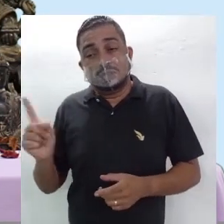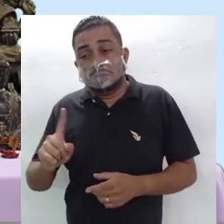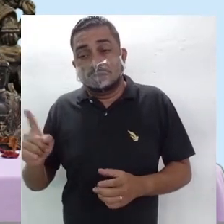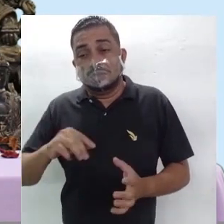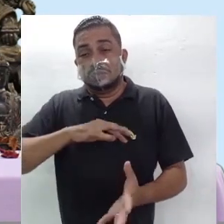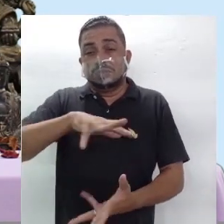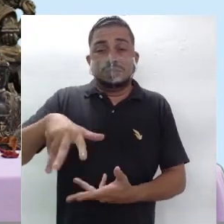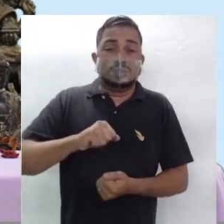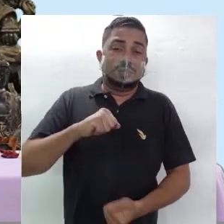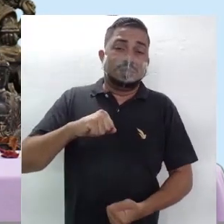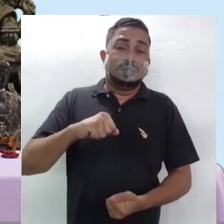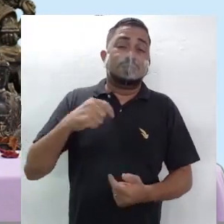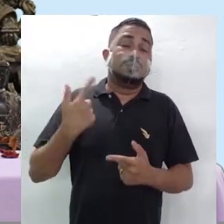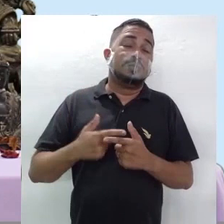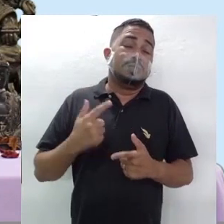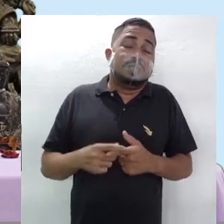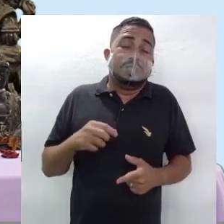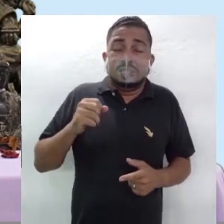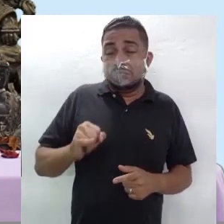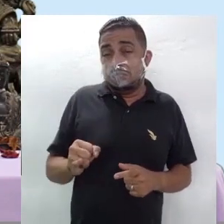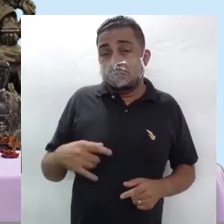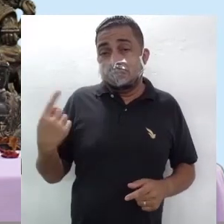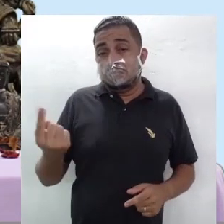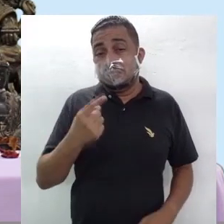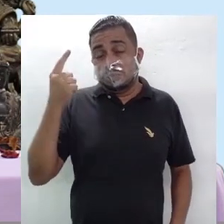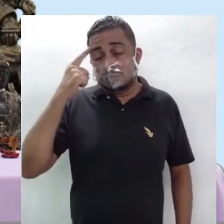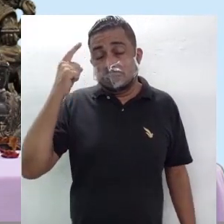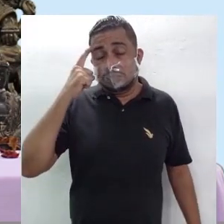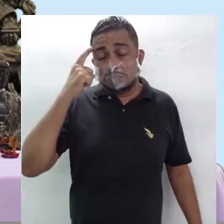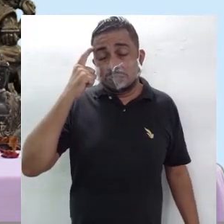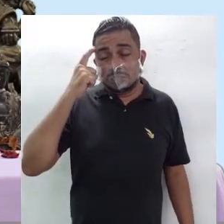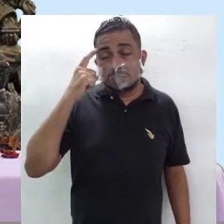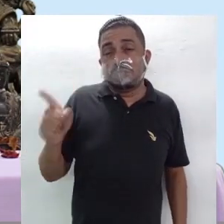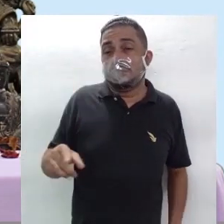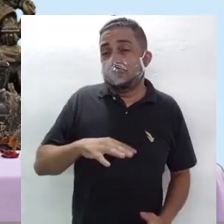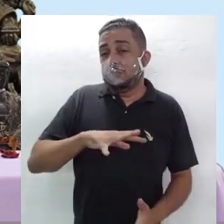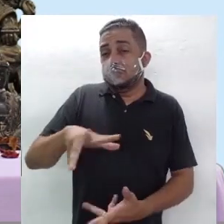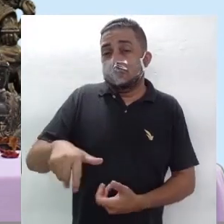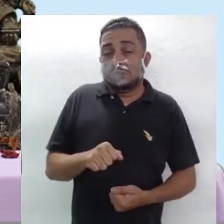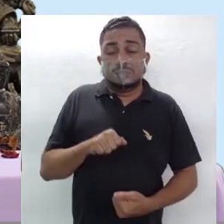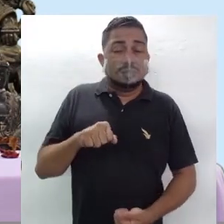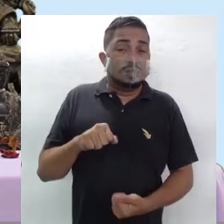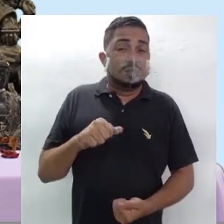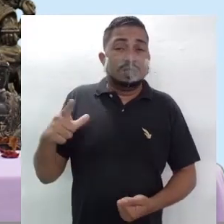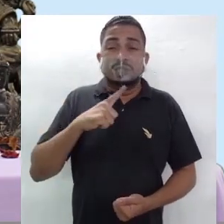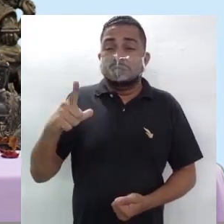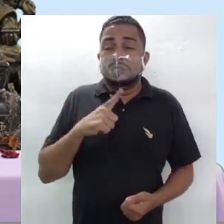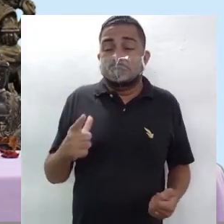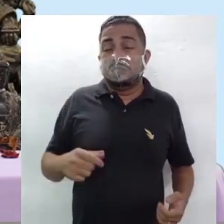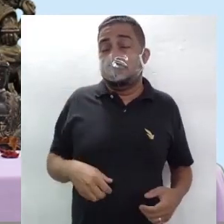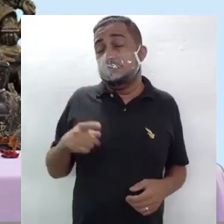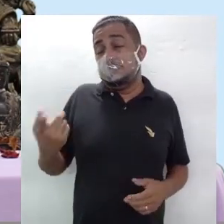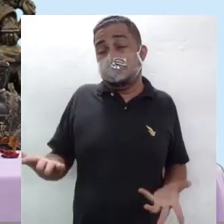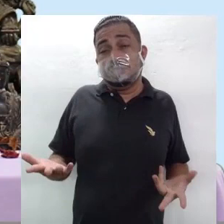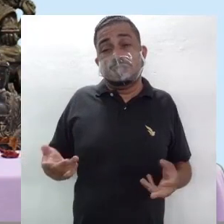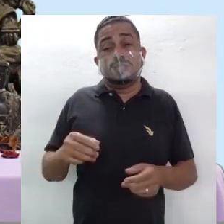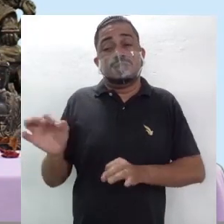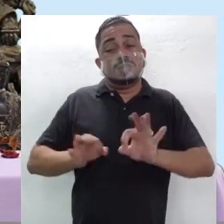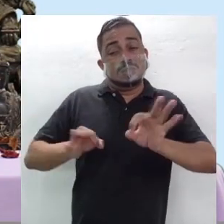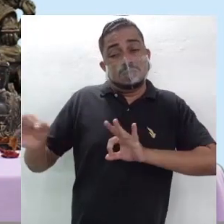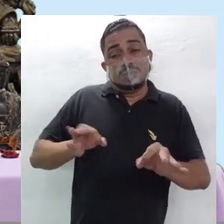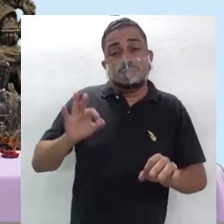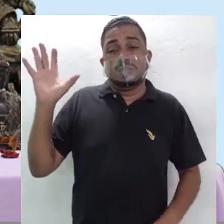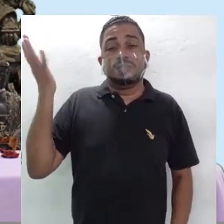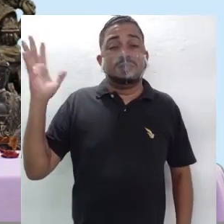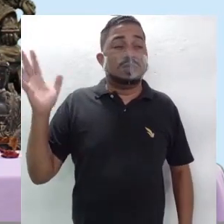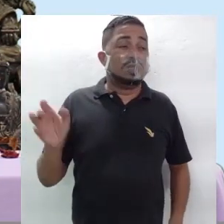da sustentabilidade. Porque se a gente pensasse bem na sustentabilidade, iríamos ter essa